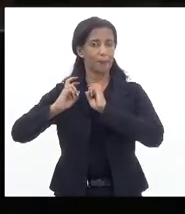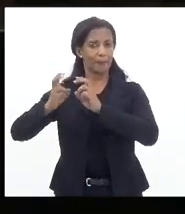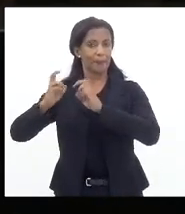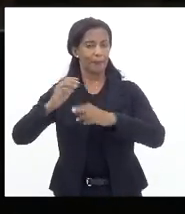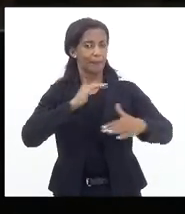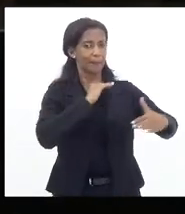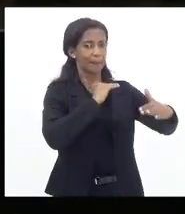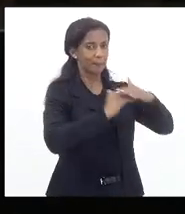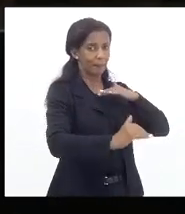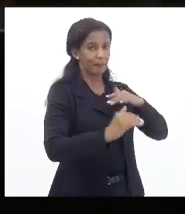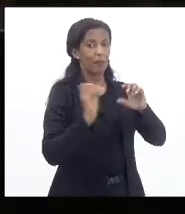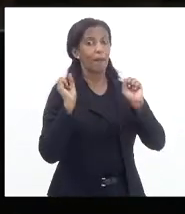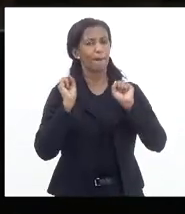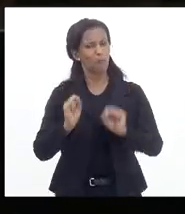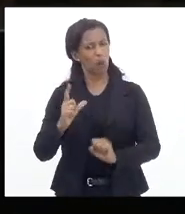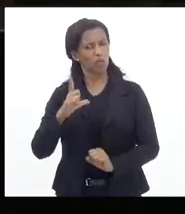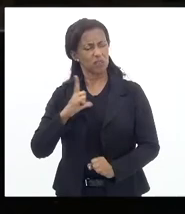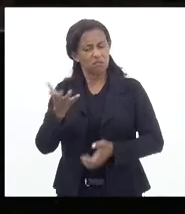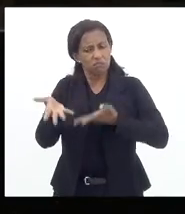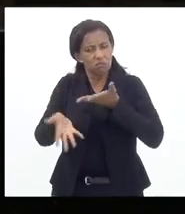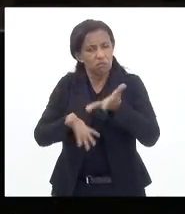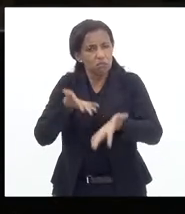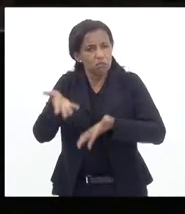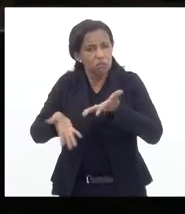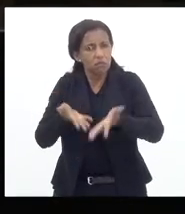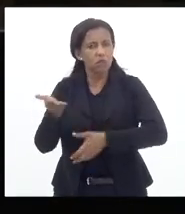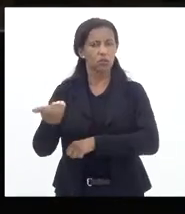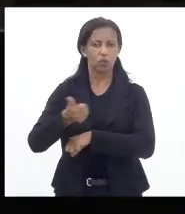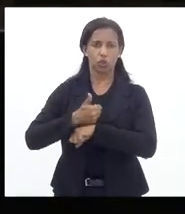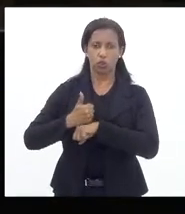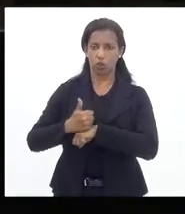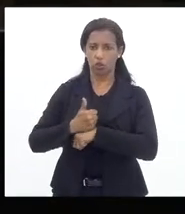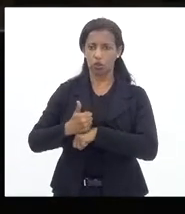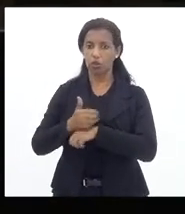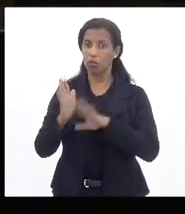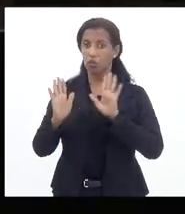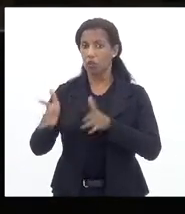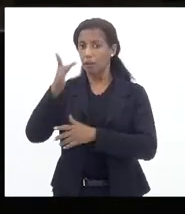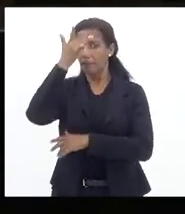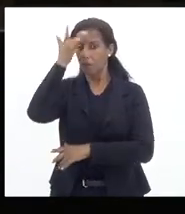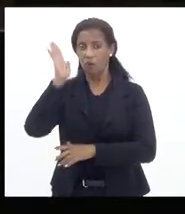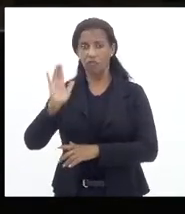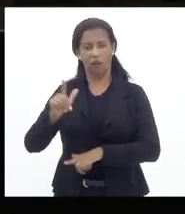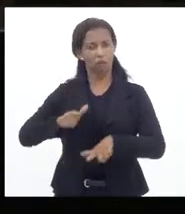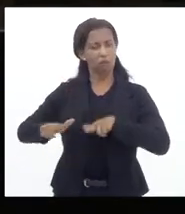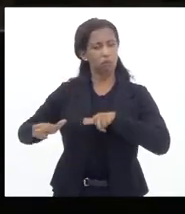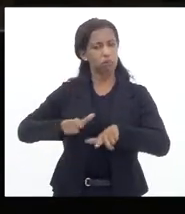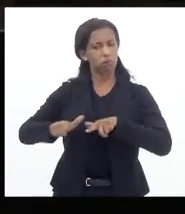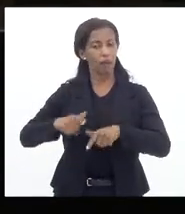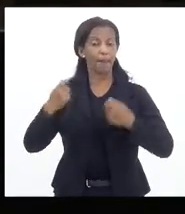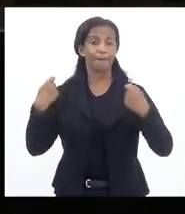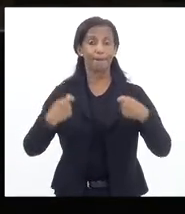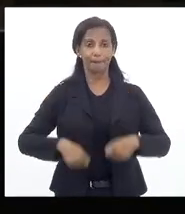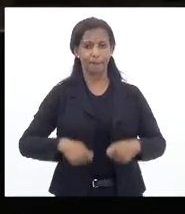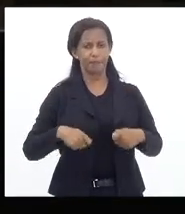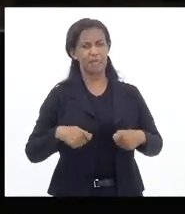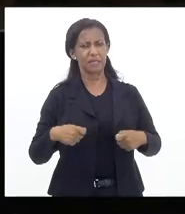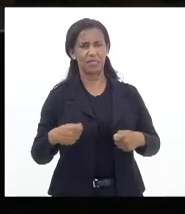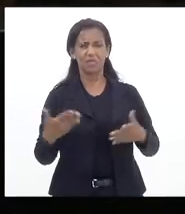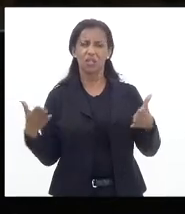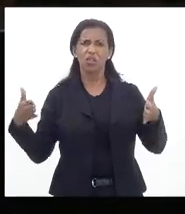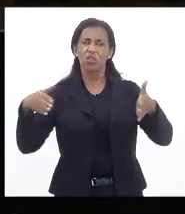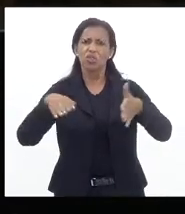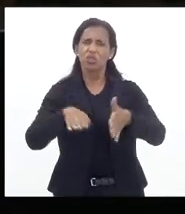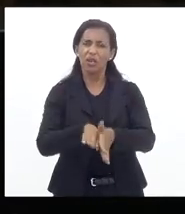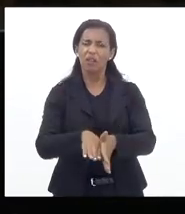possa ter um tratamento Digno Já que as pessoas são pessoas trabalhadoras e precisam chegar no